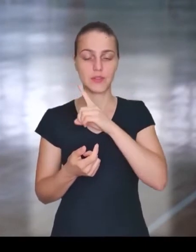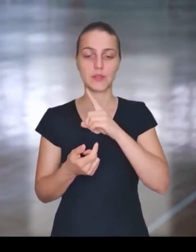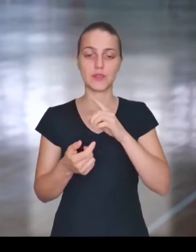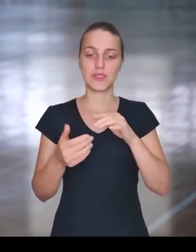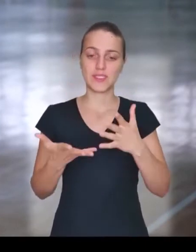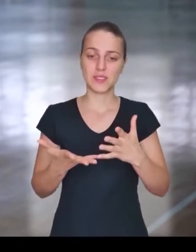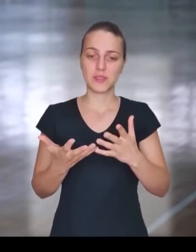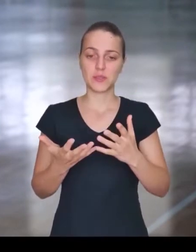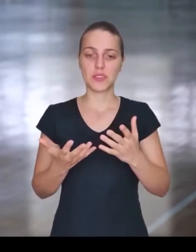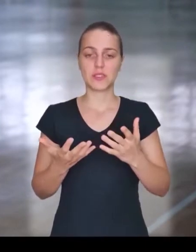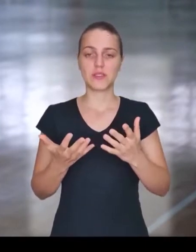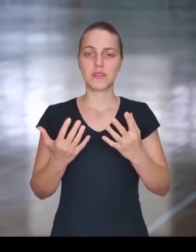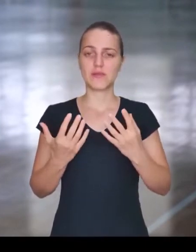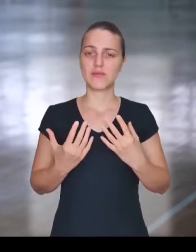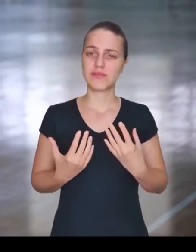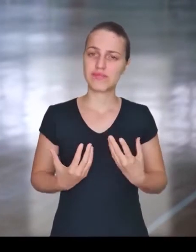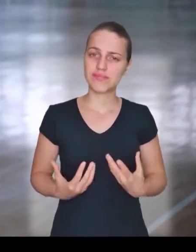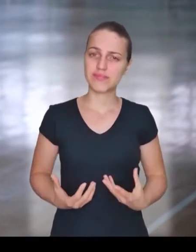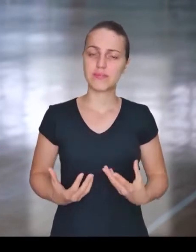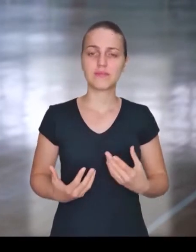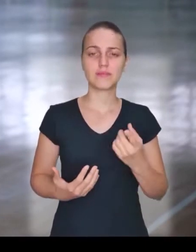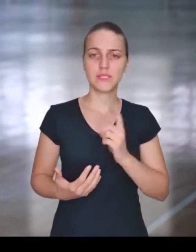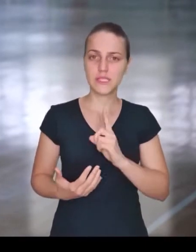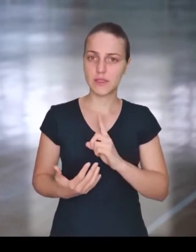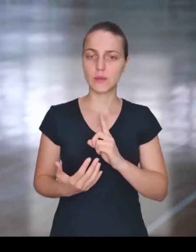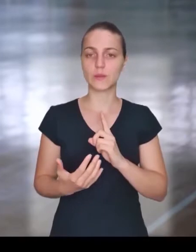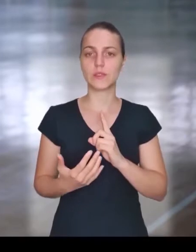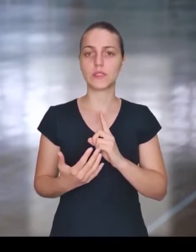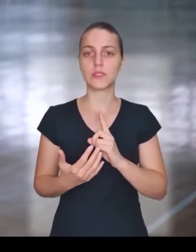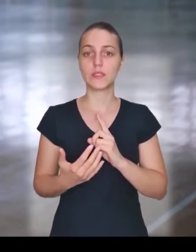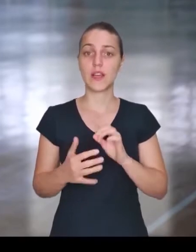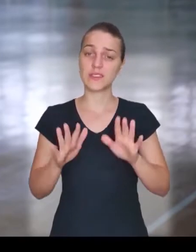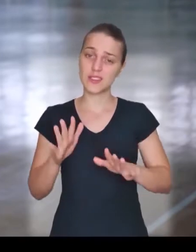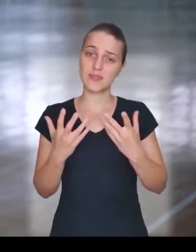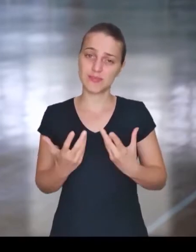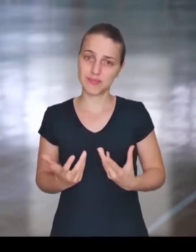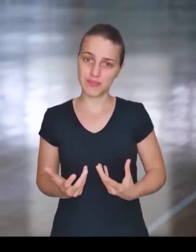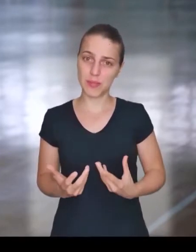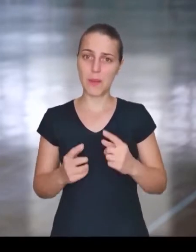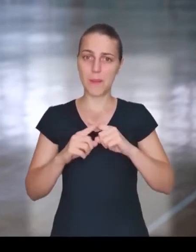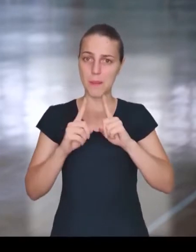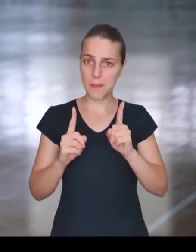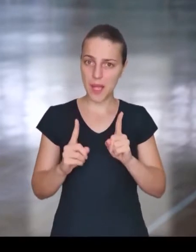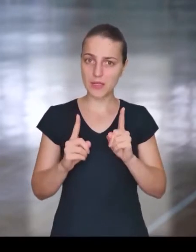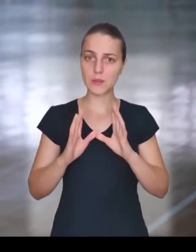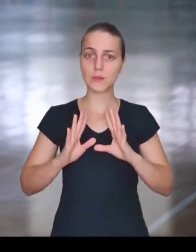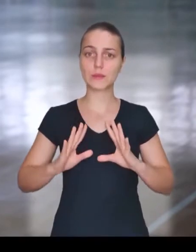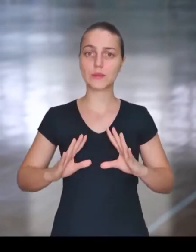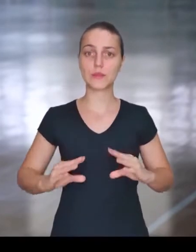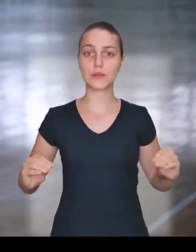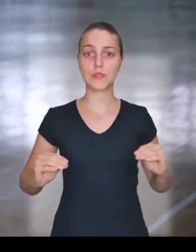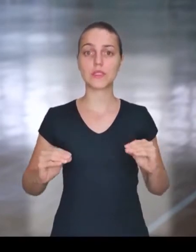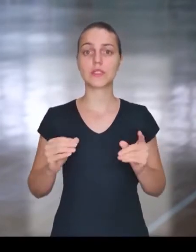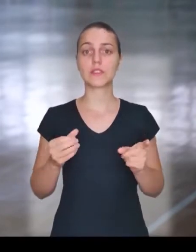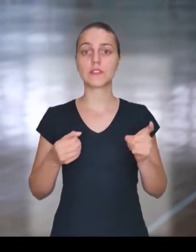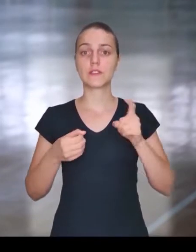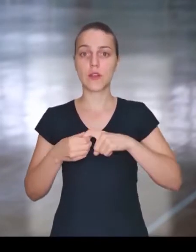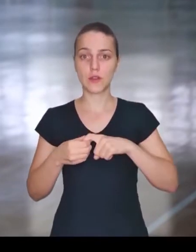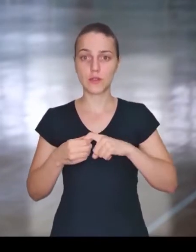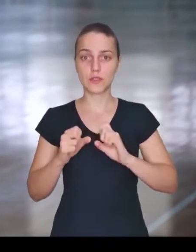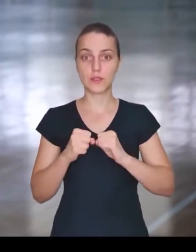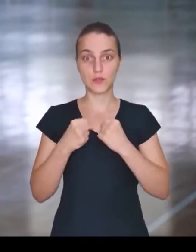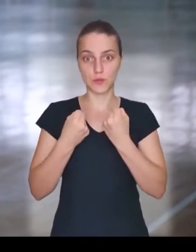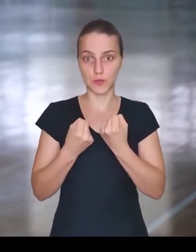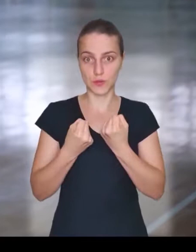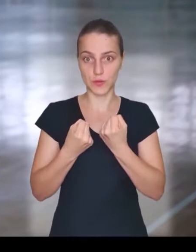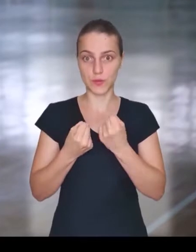mas passa, um dia após o outro, as coisas voltam a melhorar e graças a Deus consegui dar a volta por cima. Tive alguns momentos difíceis,